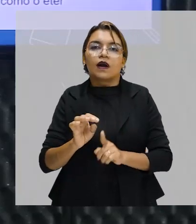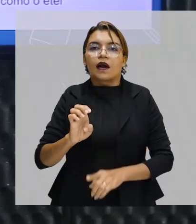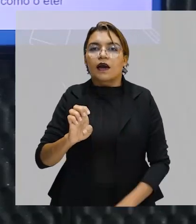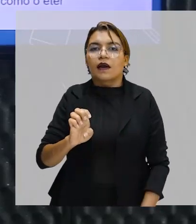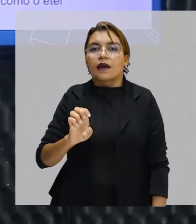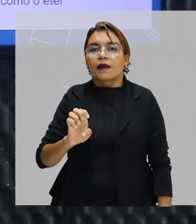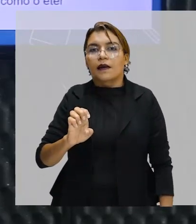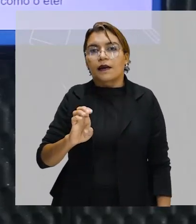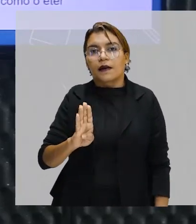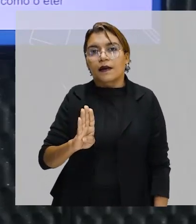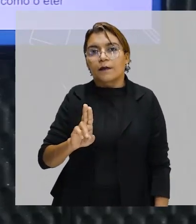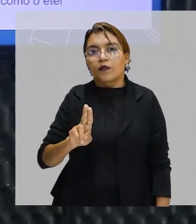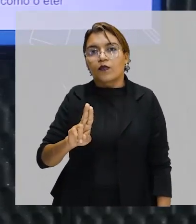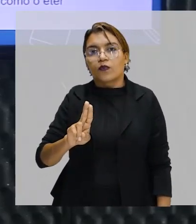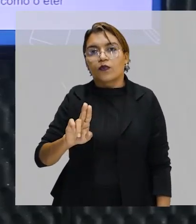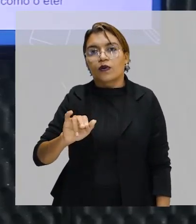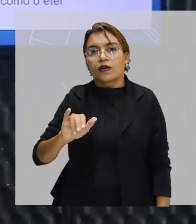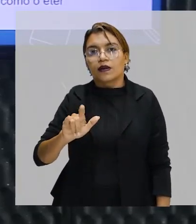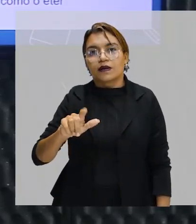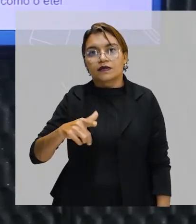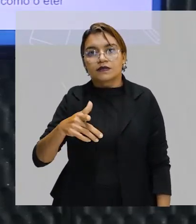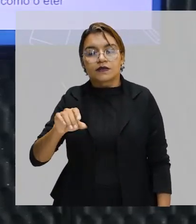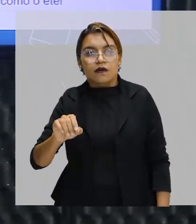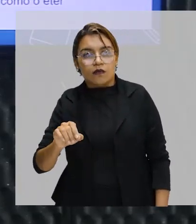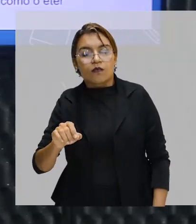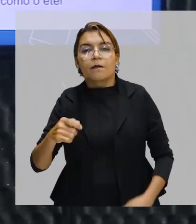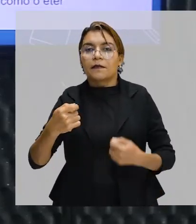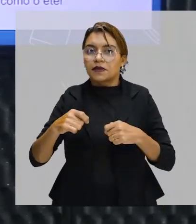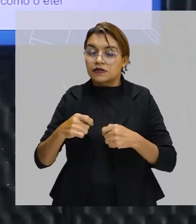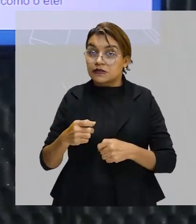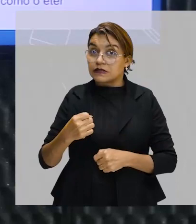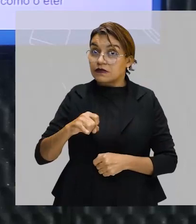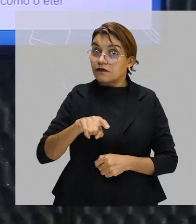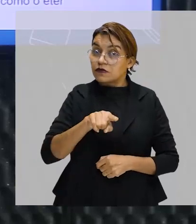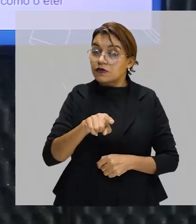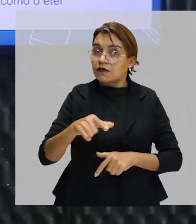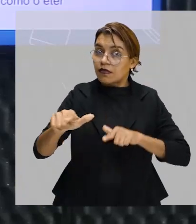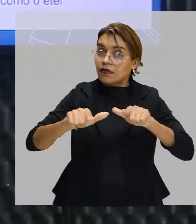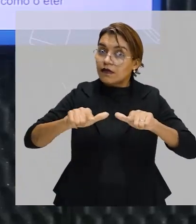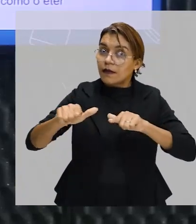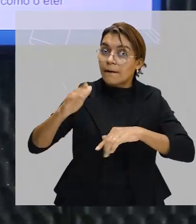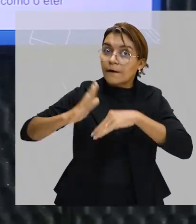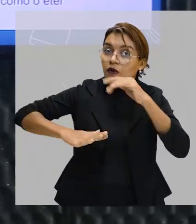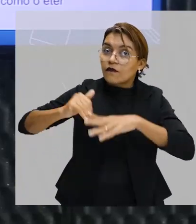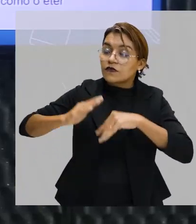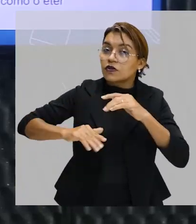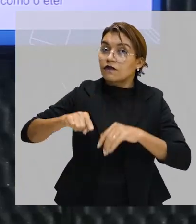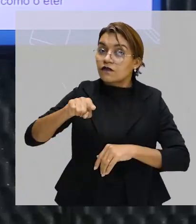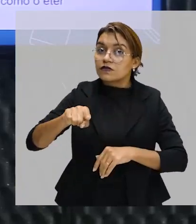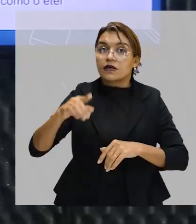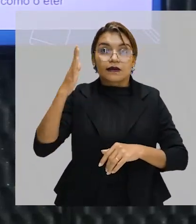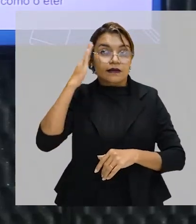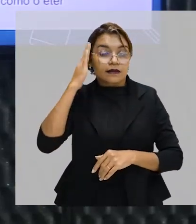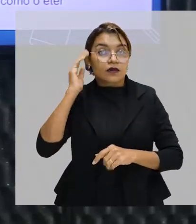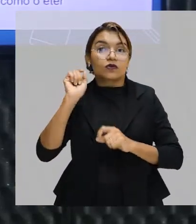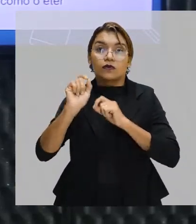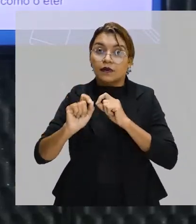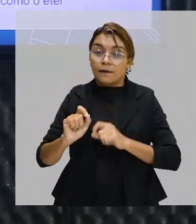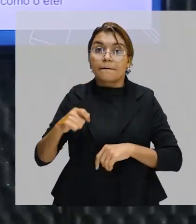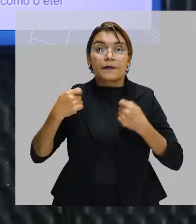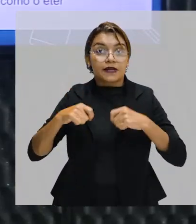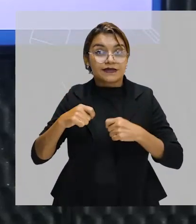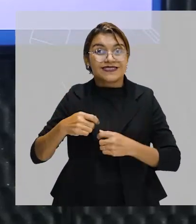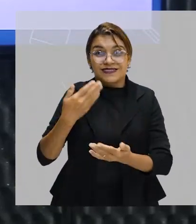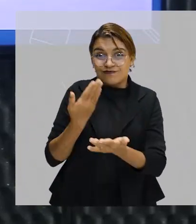ok? Então, se você está pretendendo trabalhar nessa área, entenda, você vai também precisar saber de muita